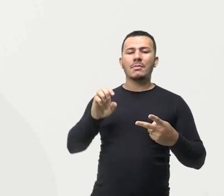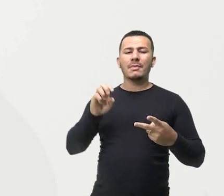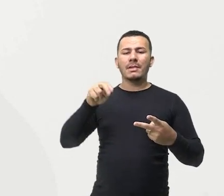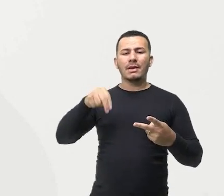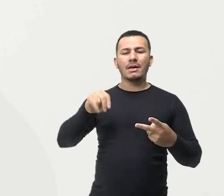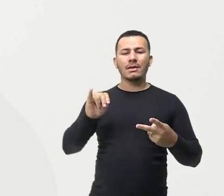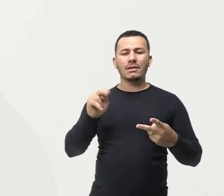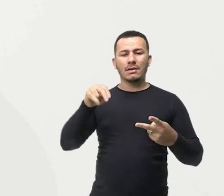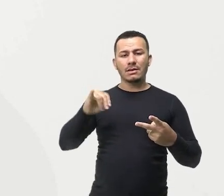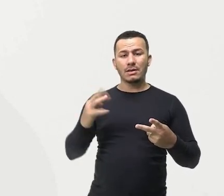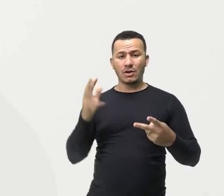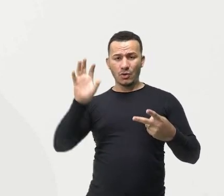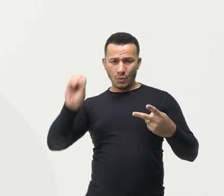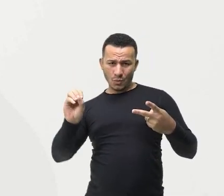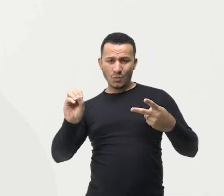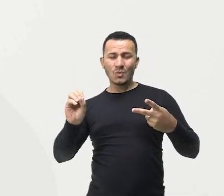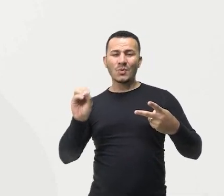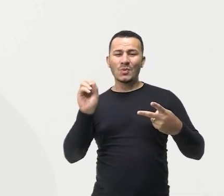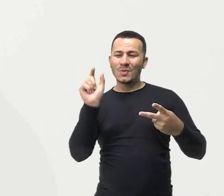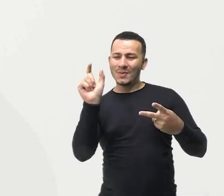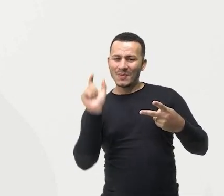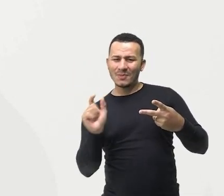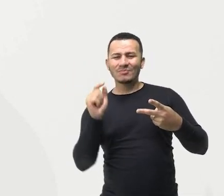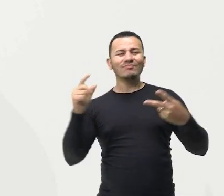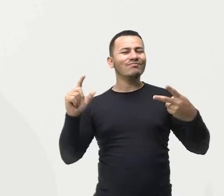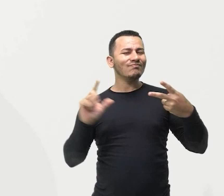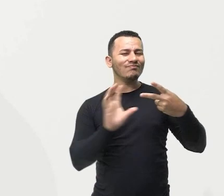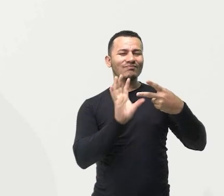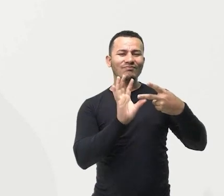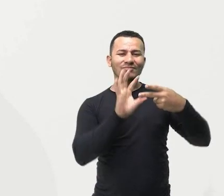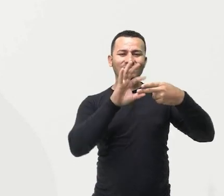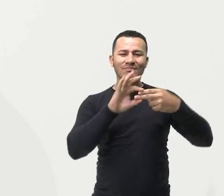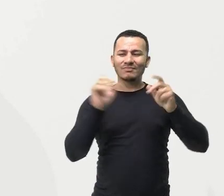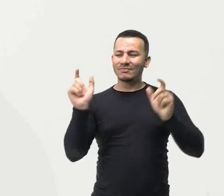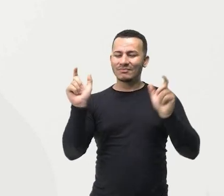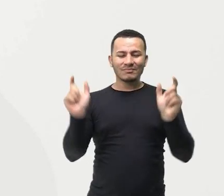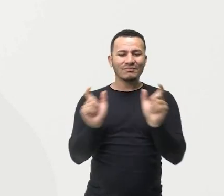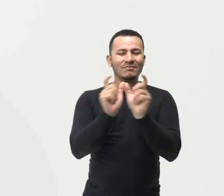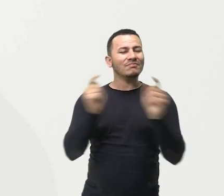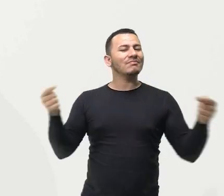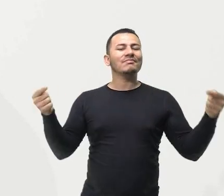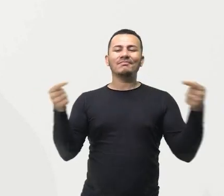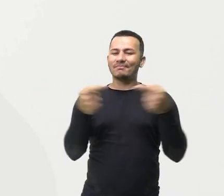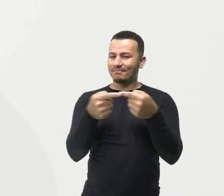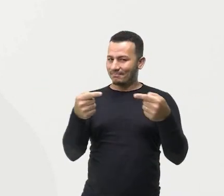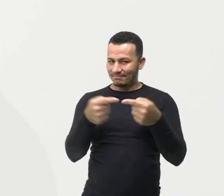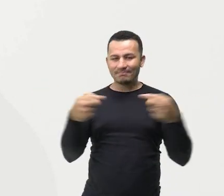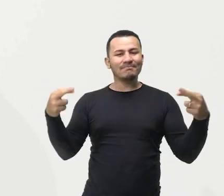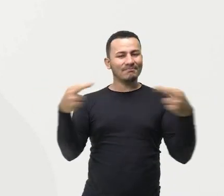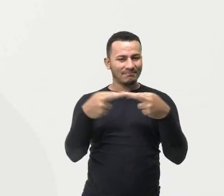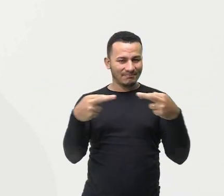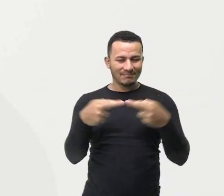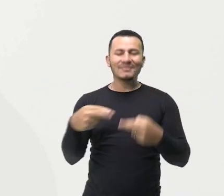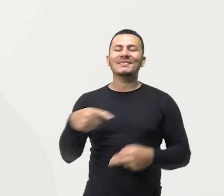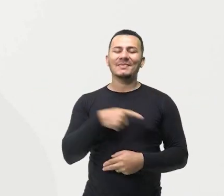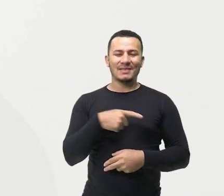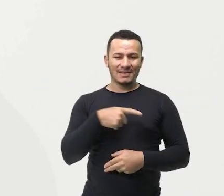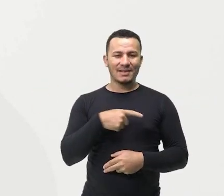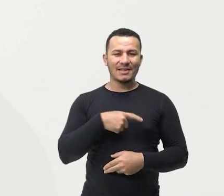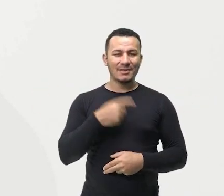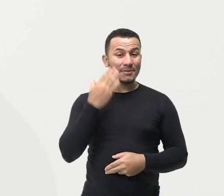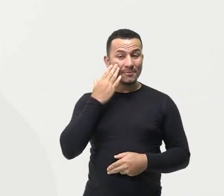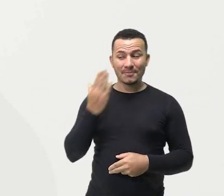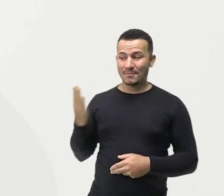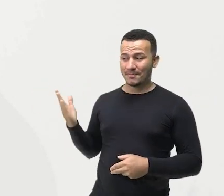aqui a gente tem outra rima, certo? Vou colocar a letra A para indicar aqui essas